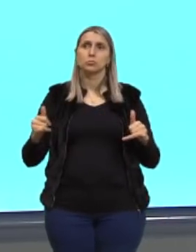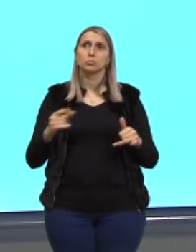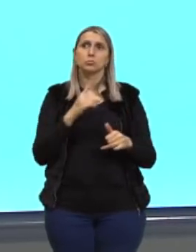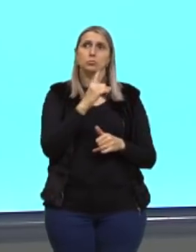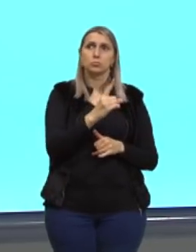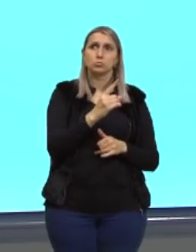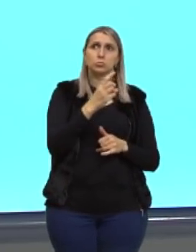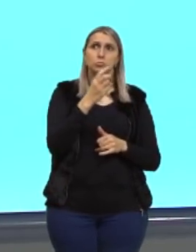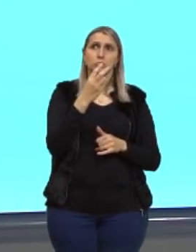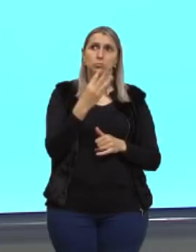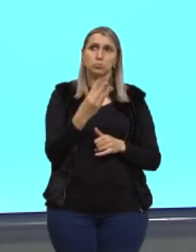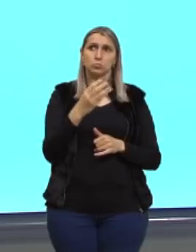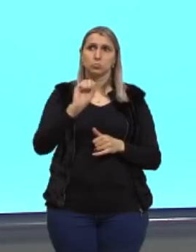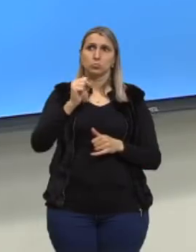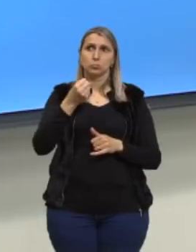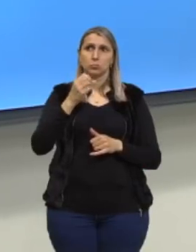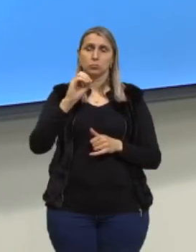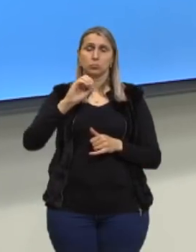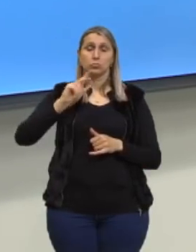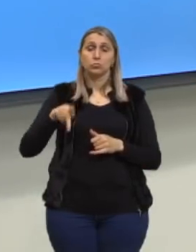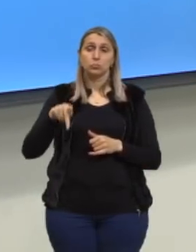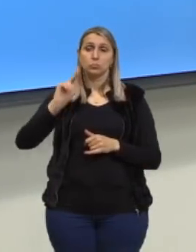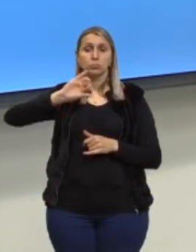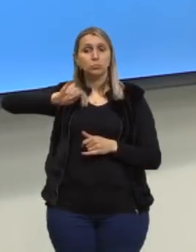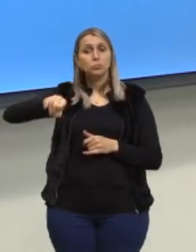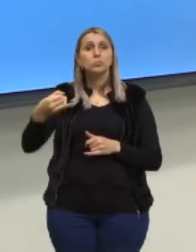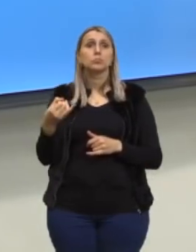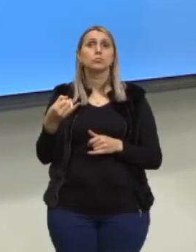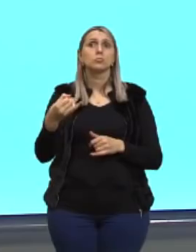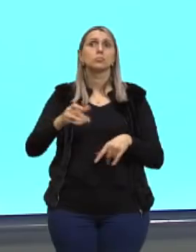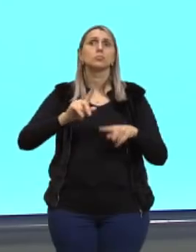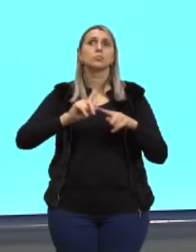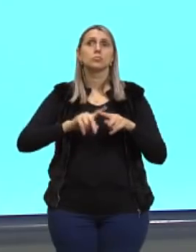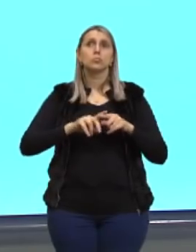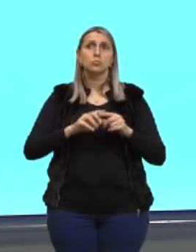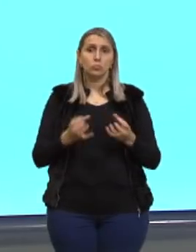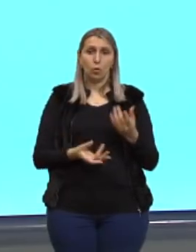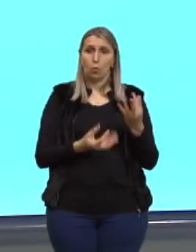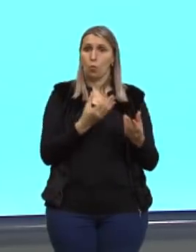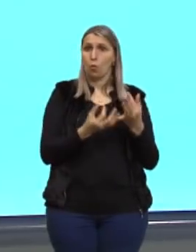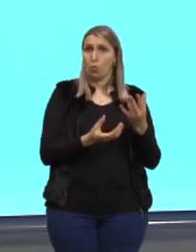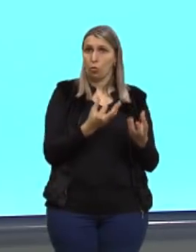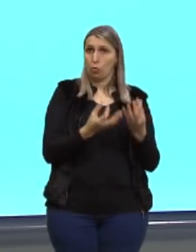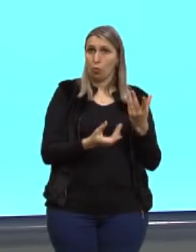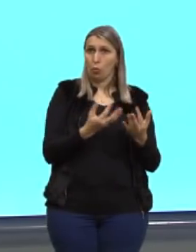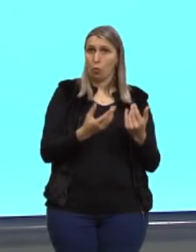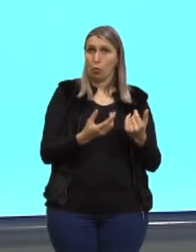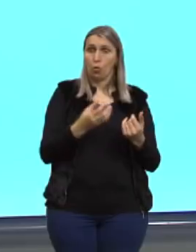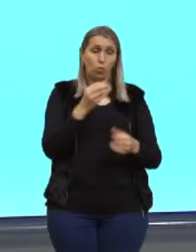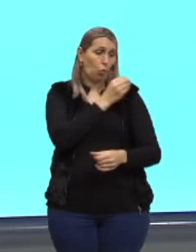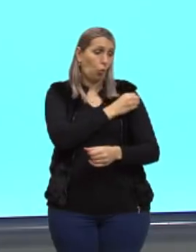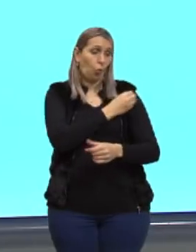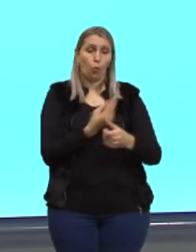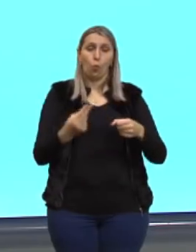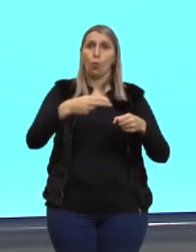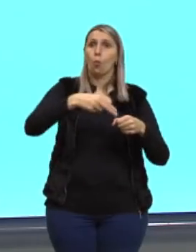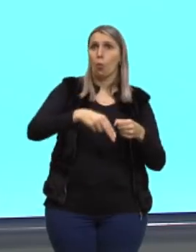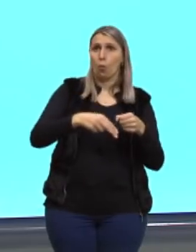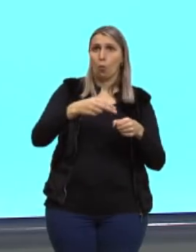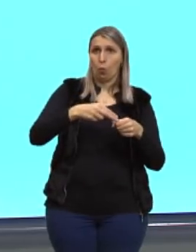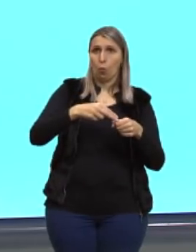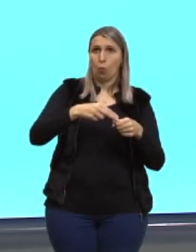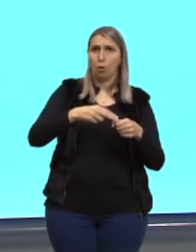1380 kg por que que eu disse que libera primeiro porque a combustão do etanol não eu já sabia isso